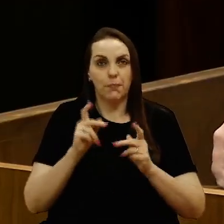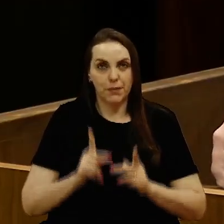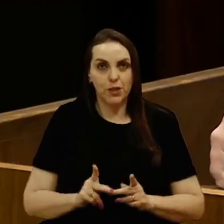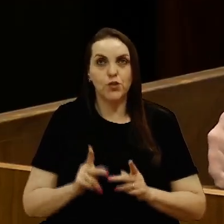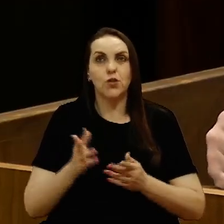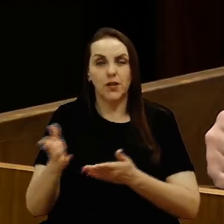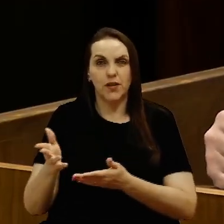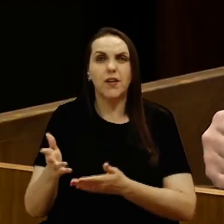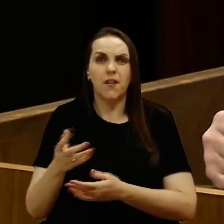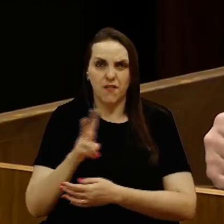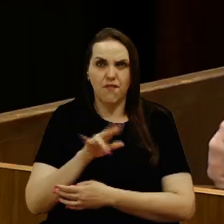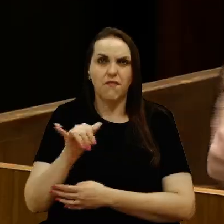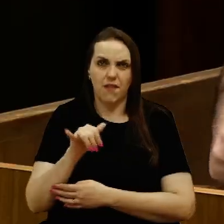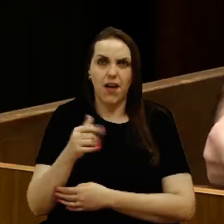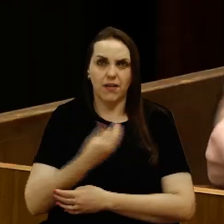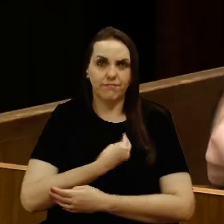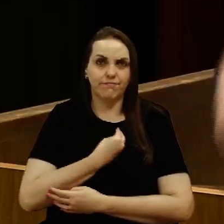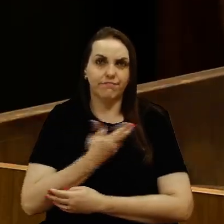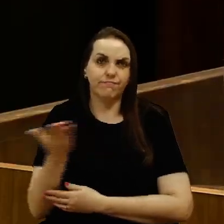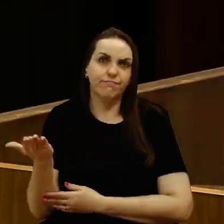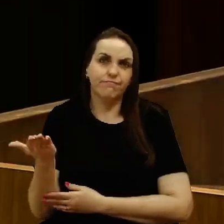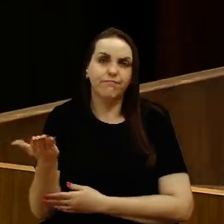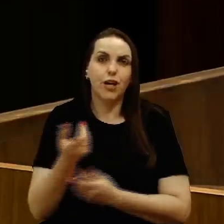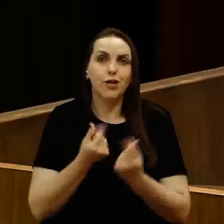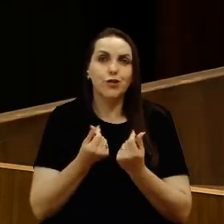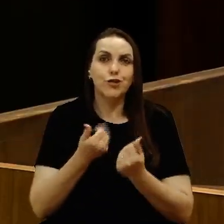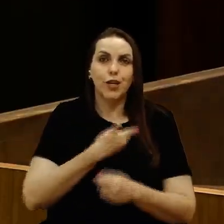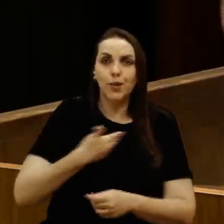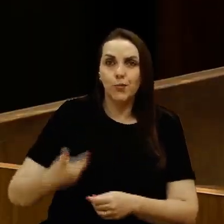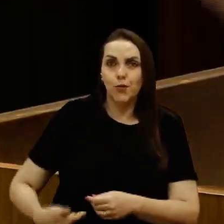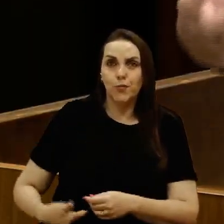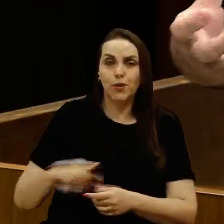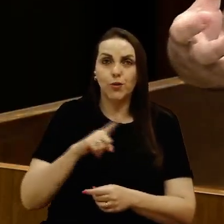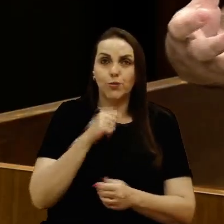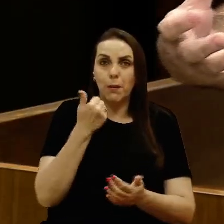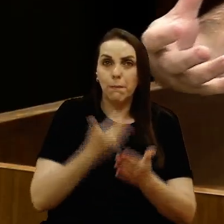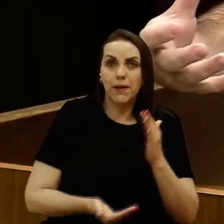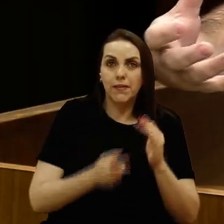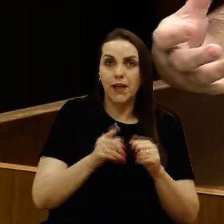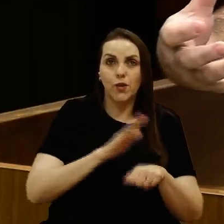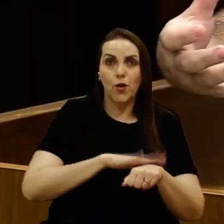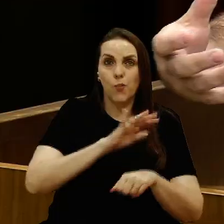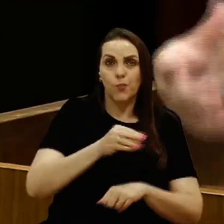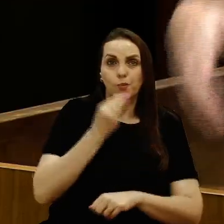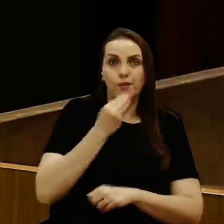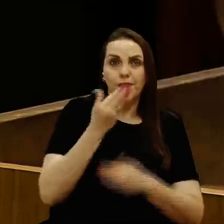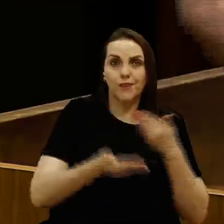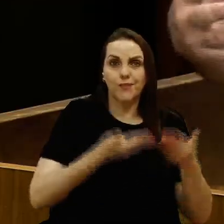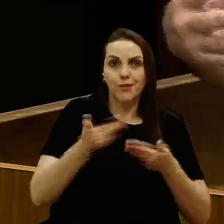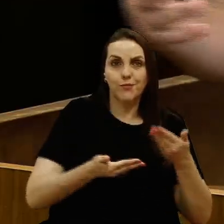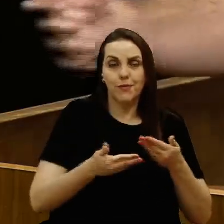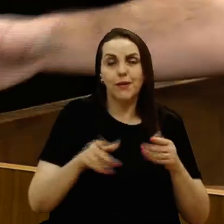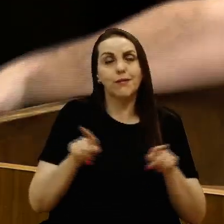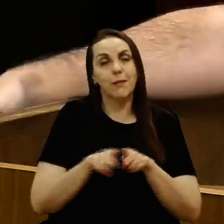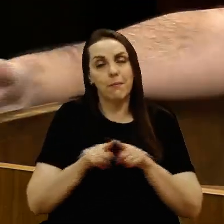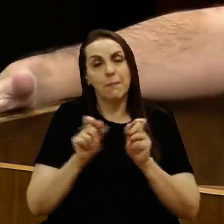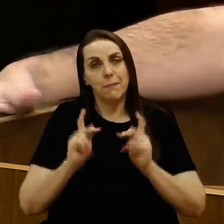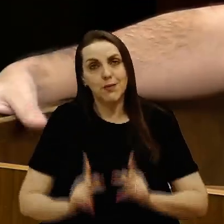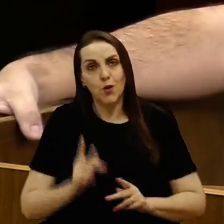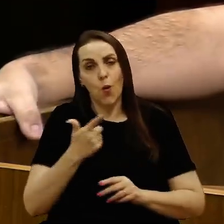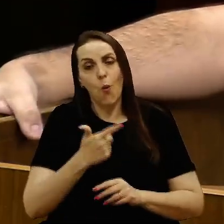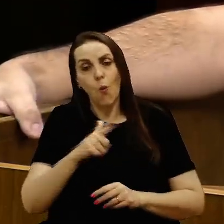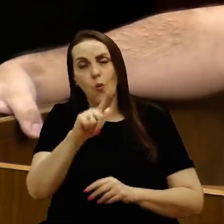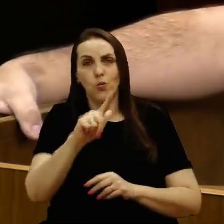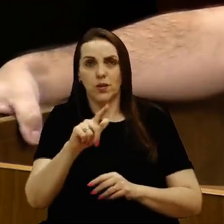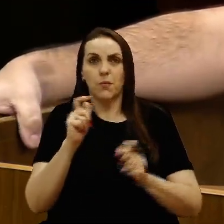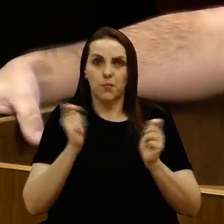dinheiro público. Tu está deixando de ser atendido e de uma outra pessoa de ser atendida. E é dinheiro público que a gente está gastando, porque o